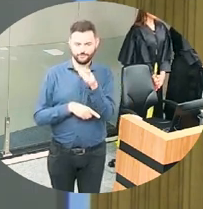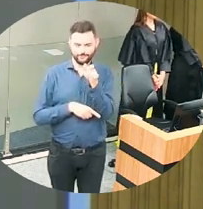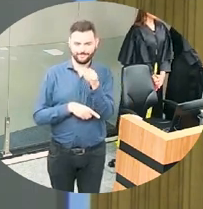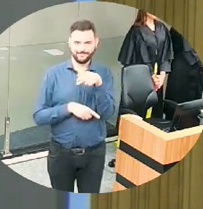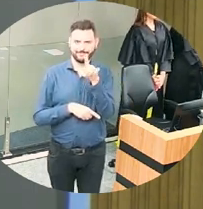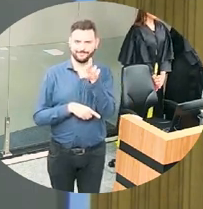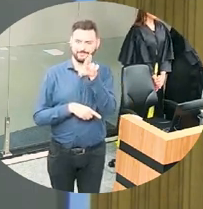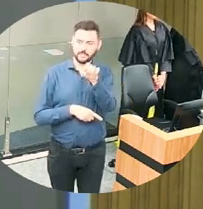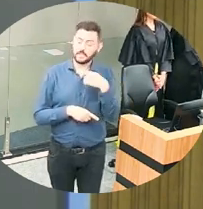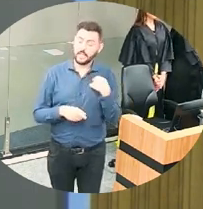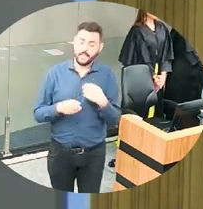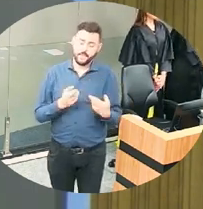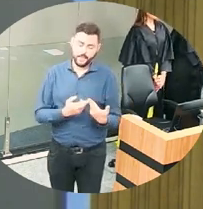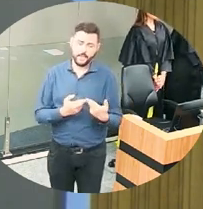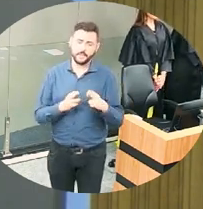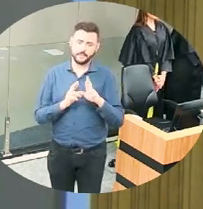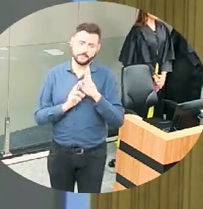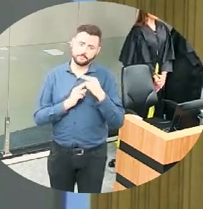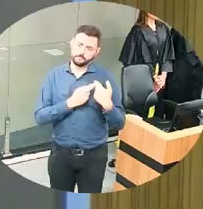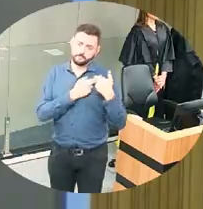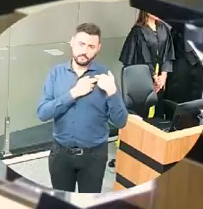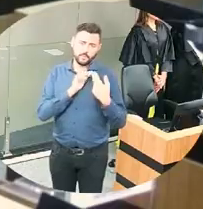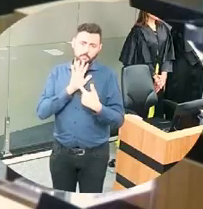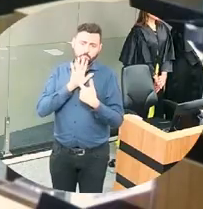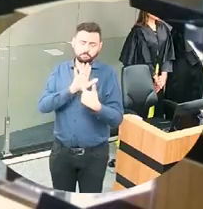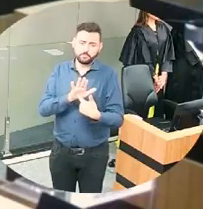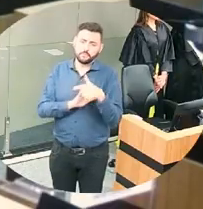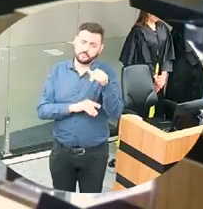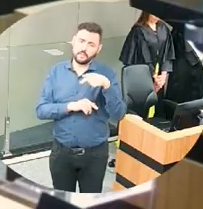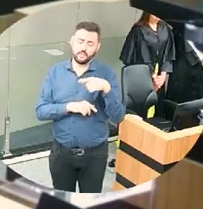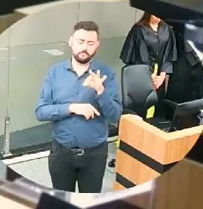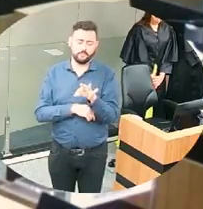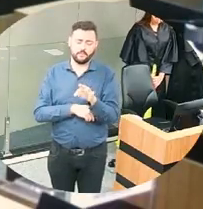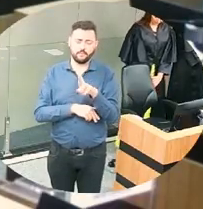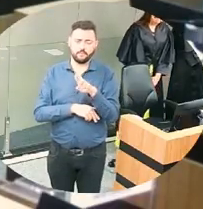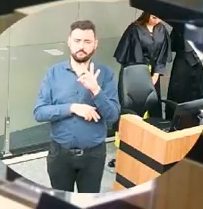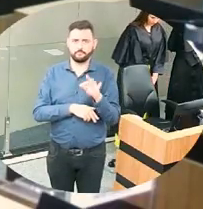representando o presidente do Tribunal Superior do